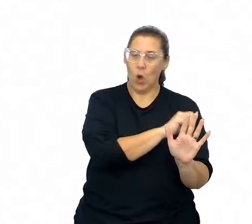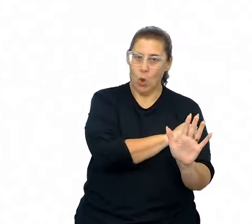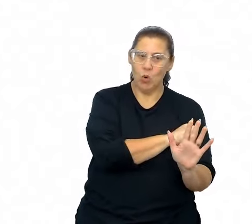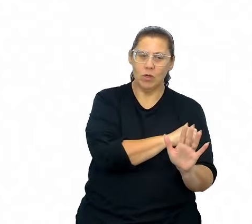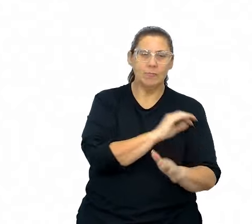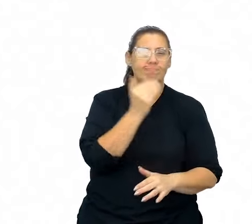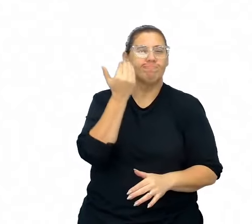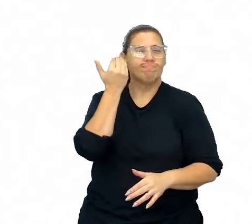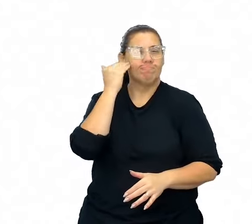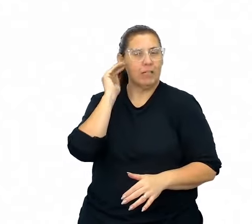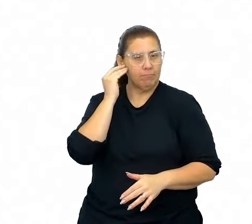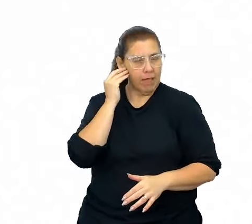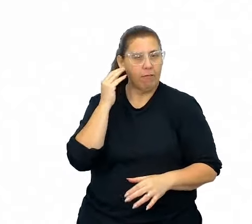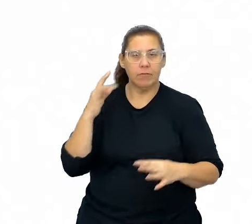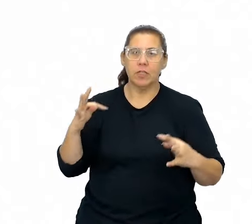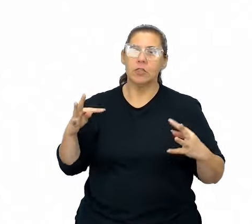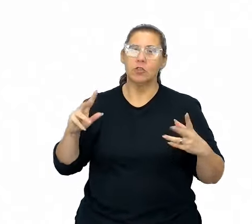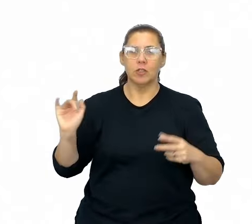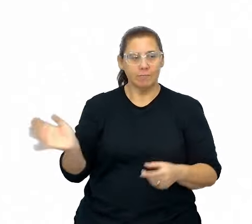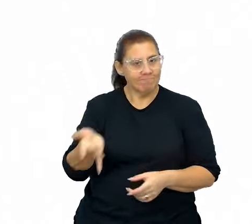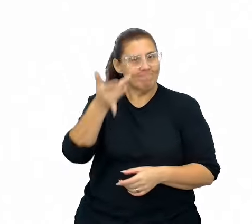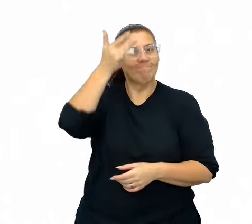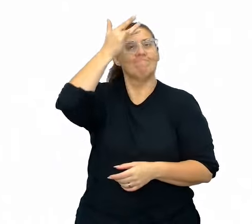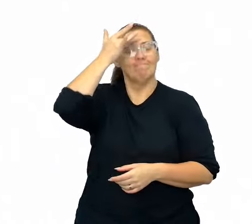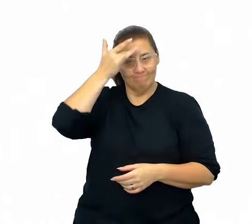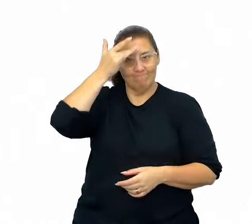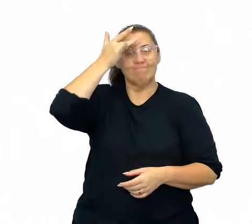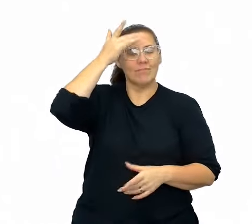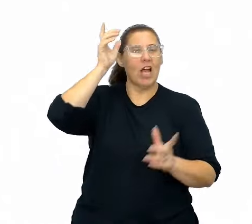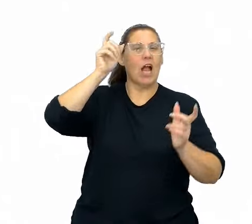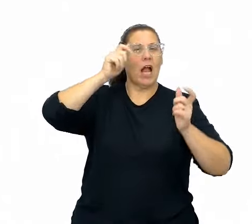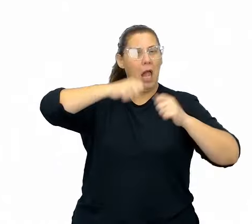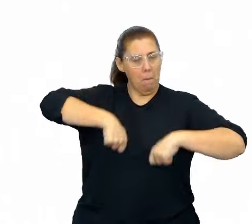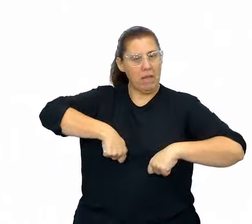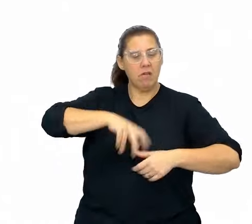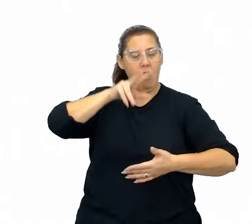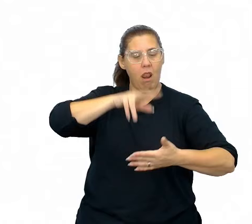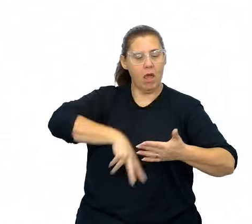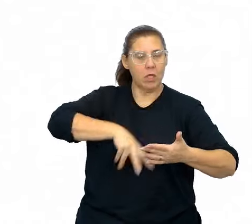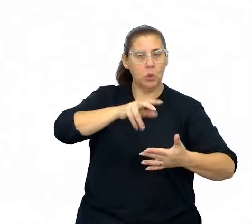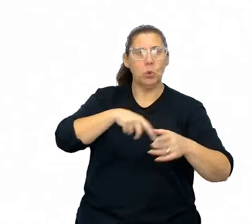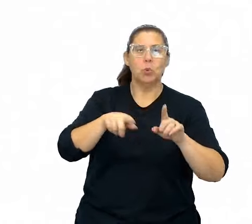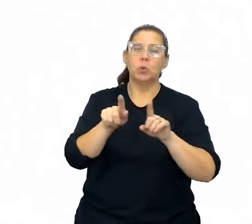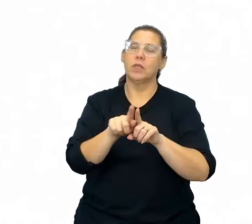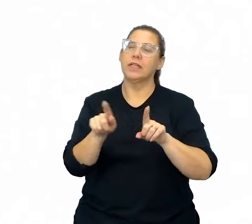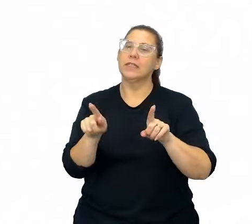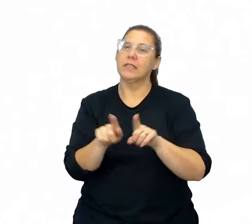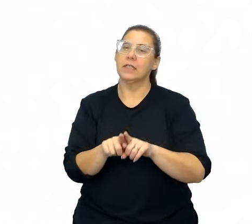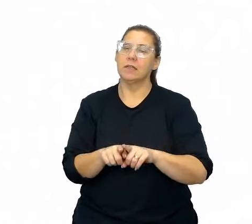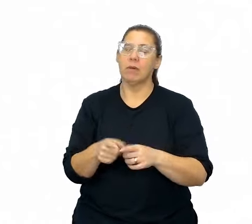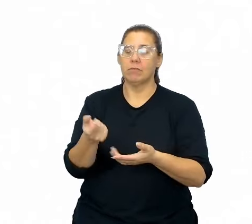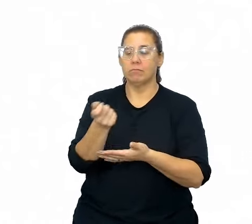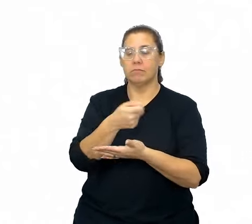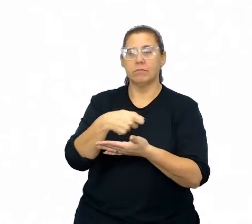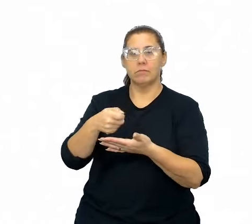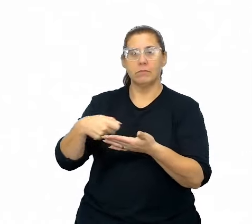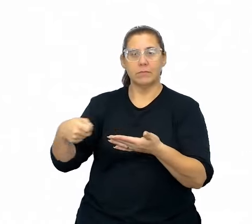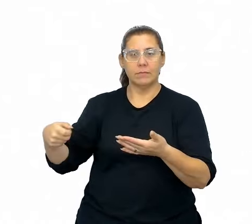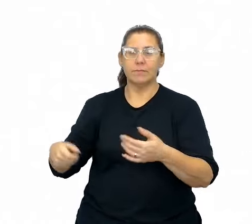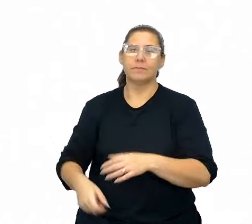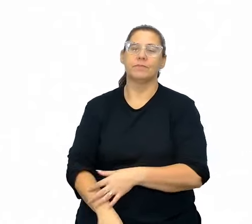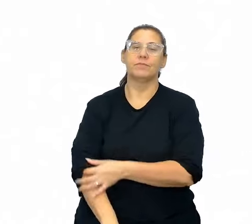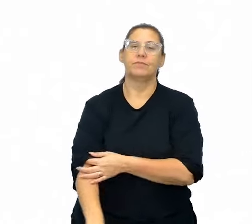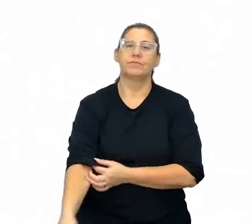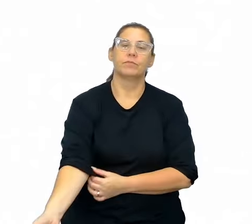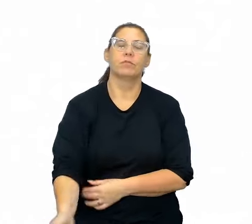se apropriem das capacidades, né, de leitura e também das capacidades de